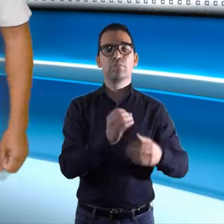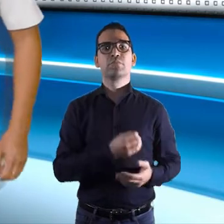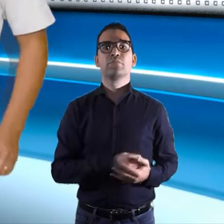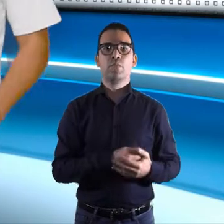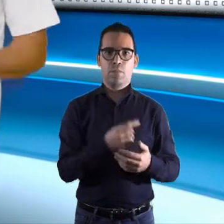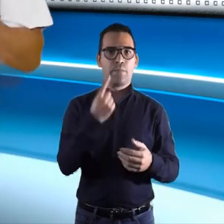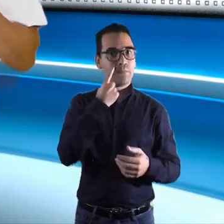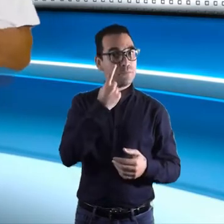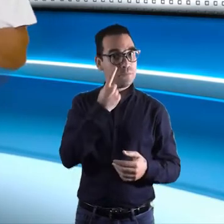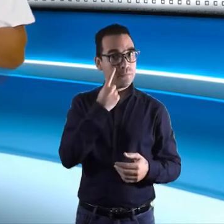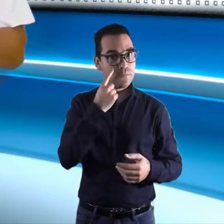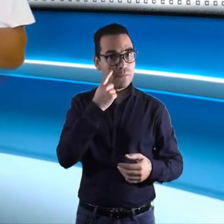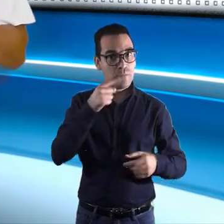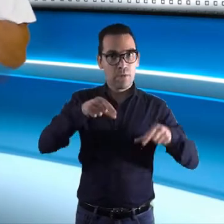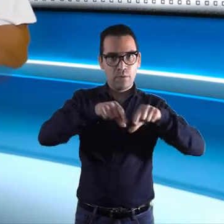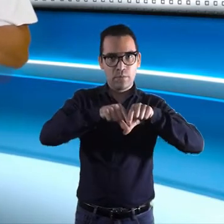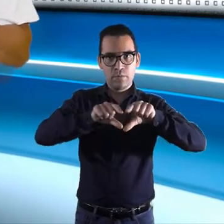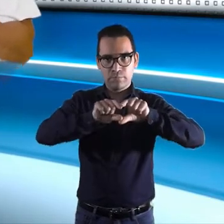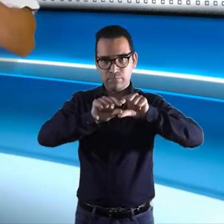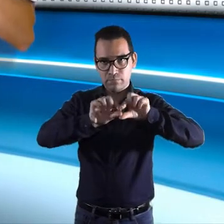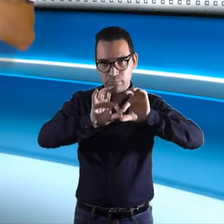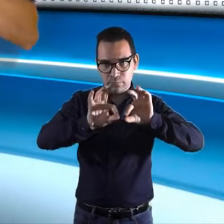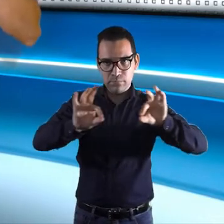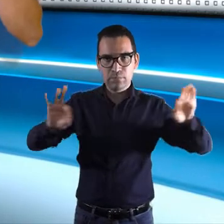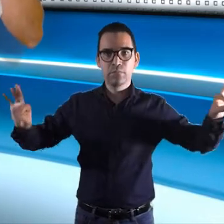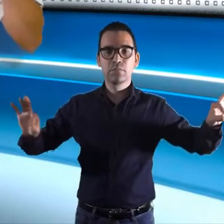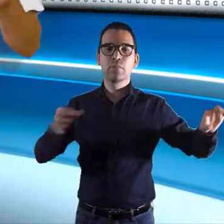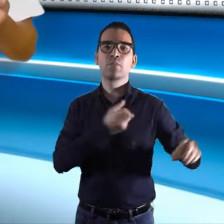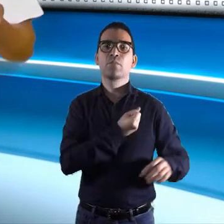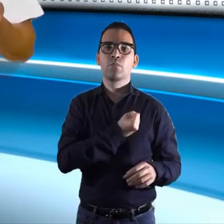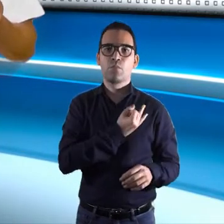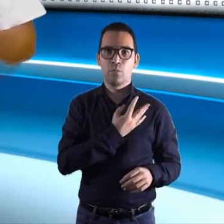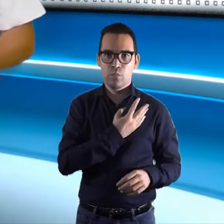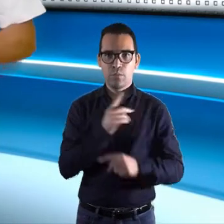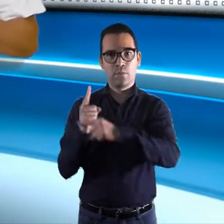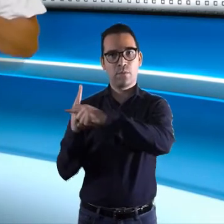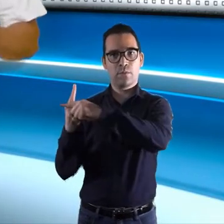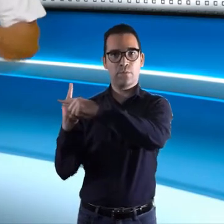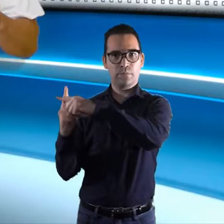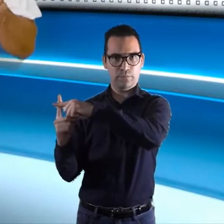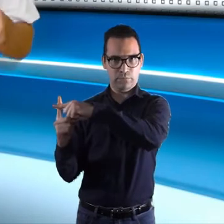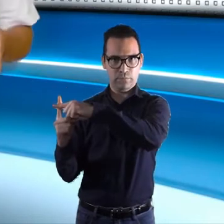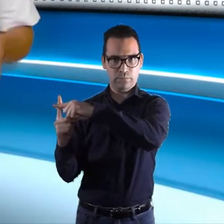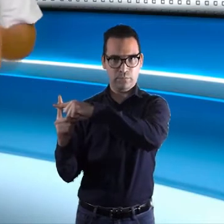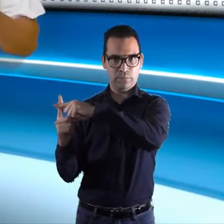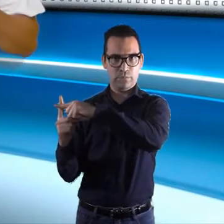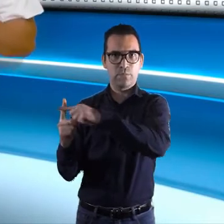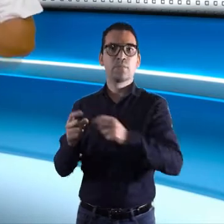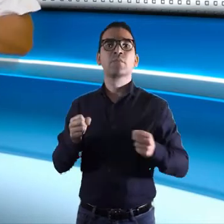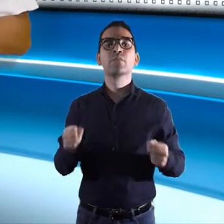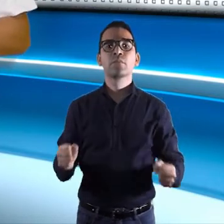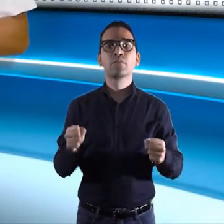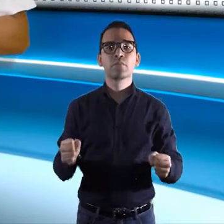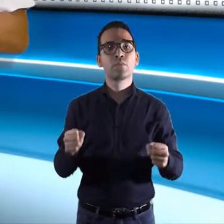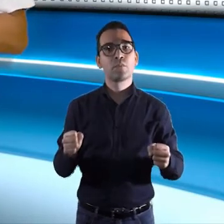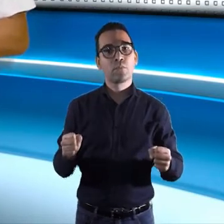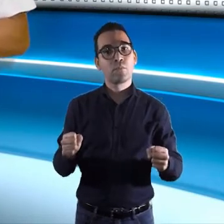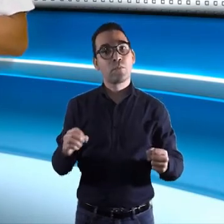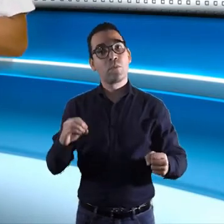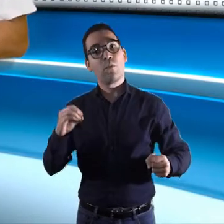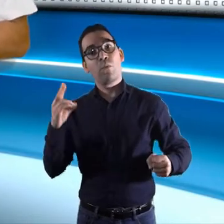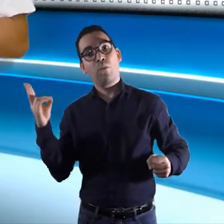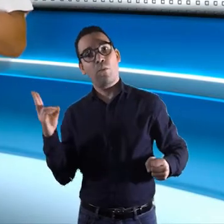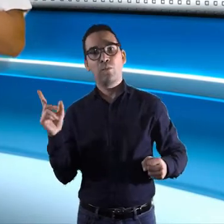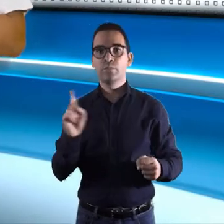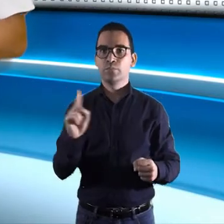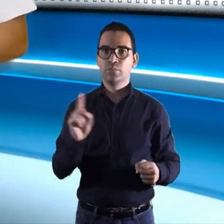novamente a reta para mostrar que no número positivo você pode ou não